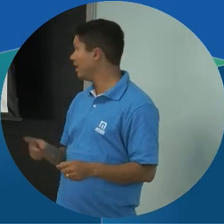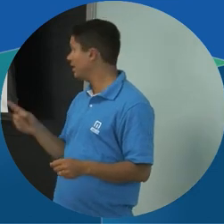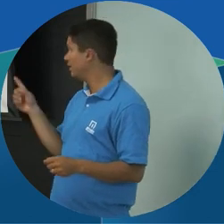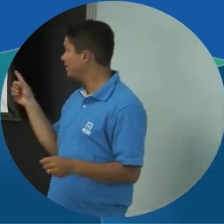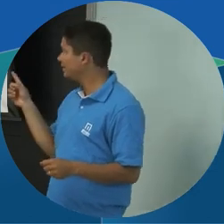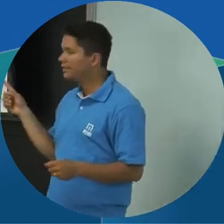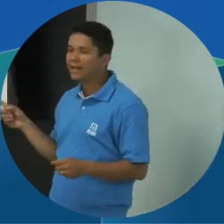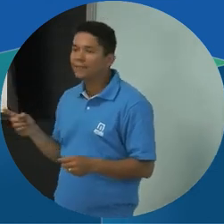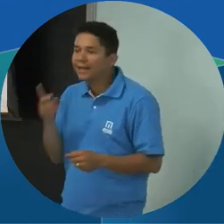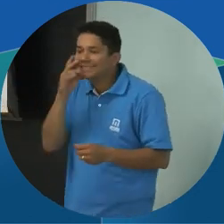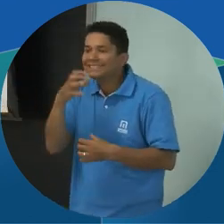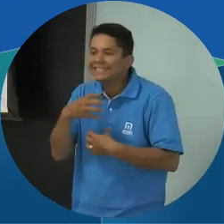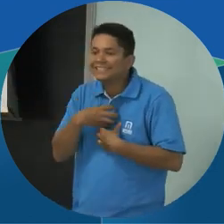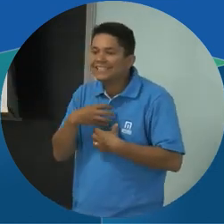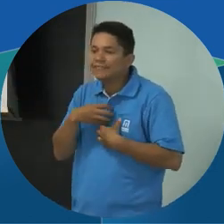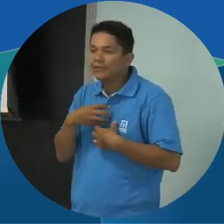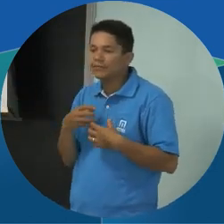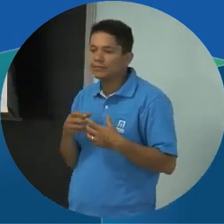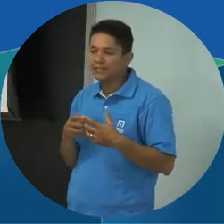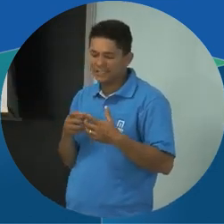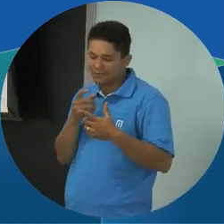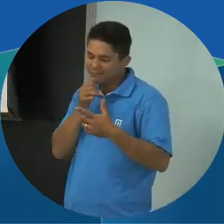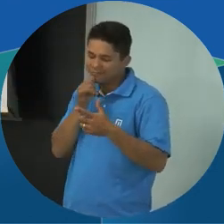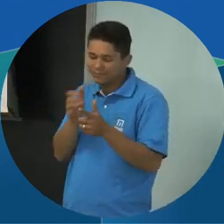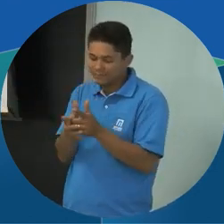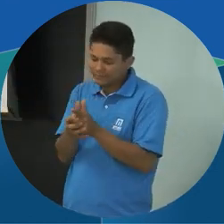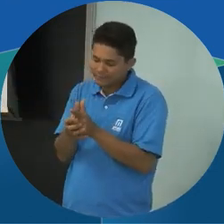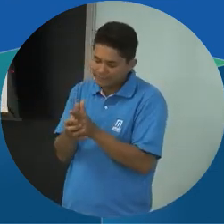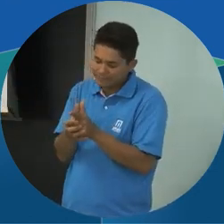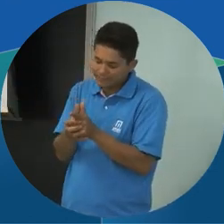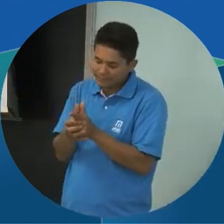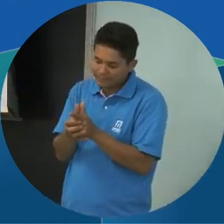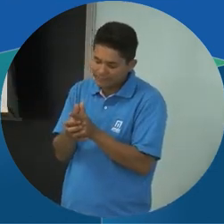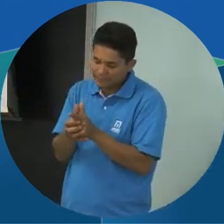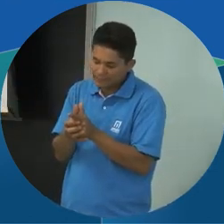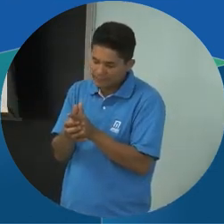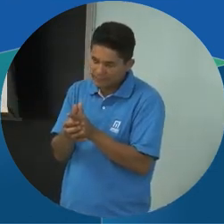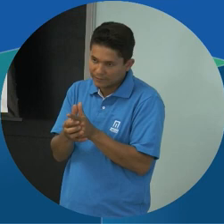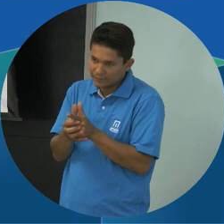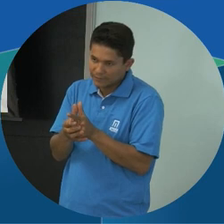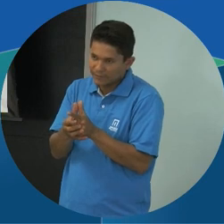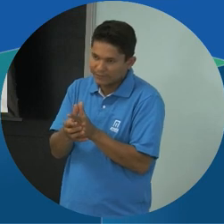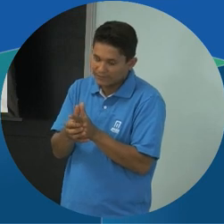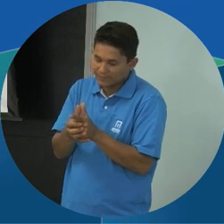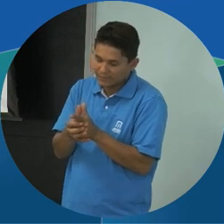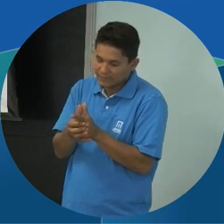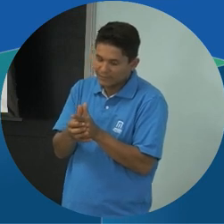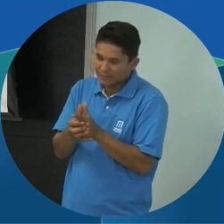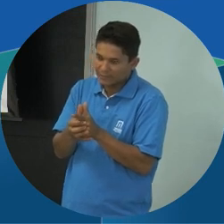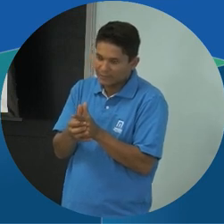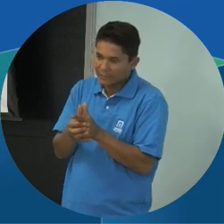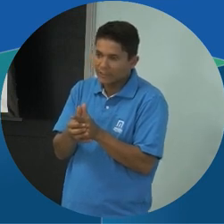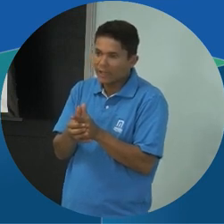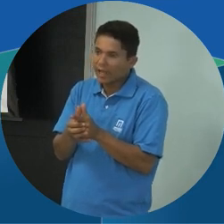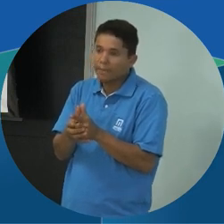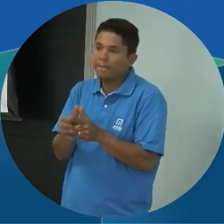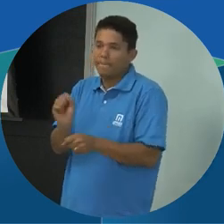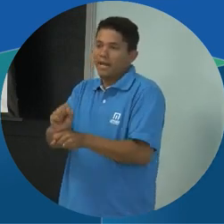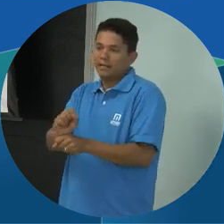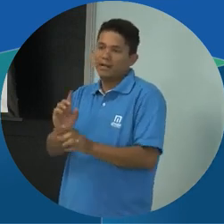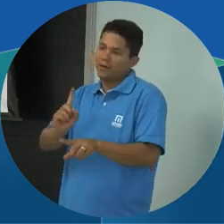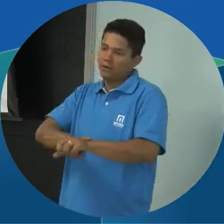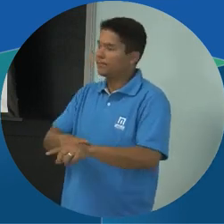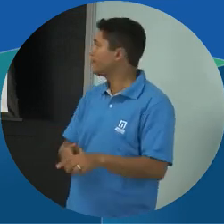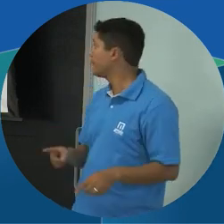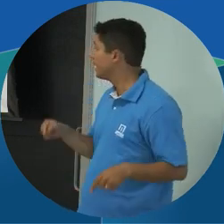mais sensíveis, em contrapartida, muito mais seguras. Tá? E você tem pistolas aqui no Brasil, eu já